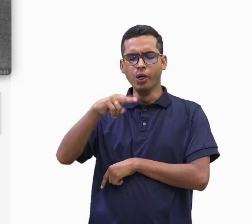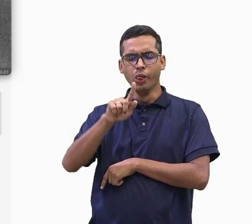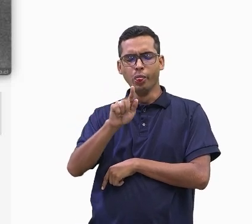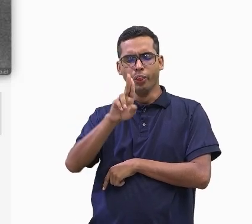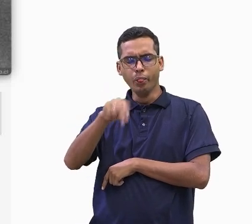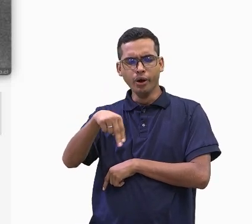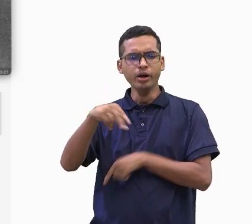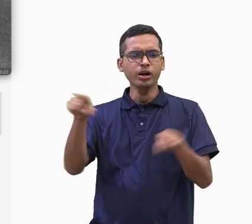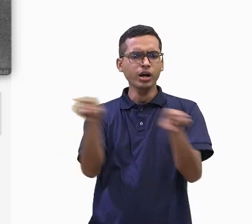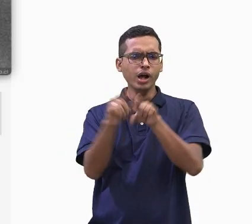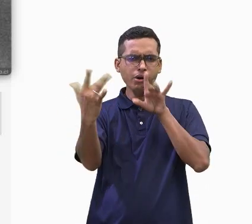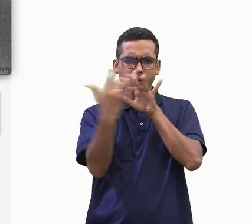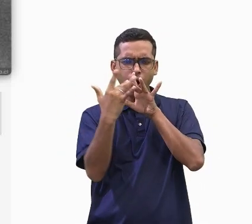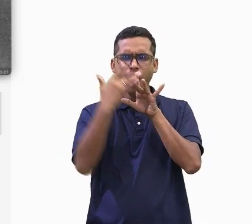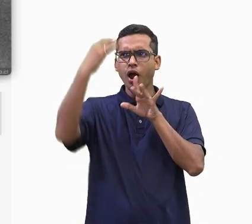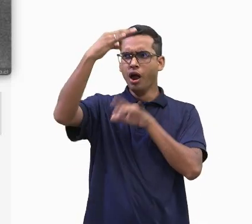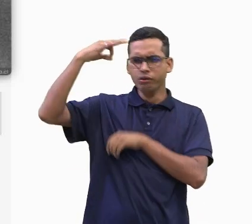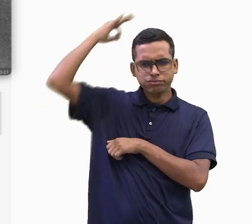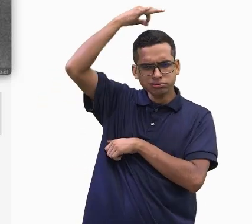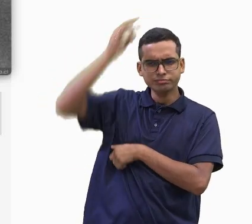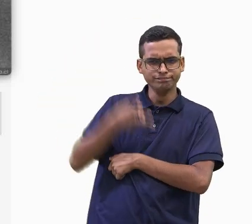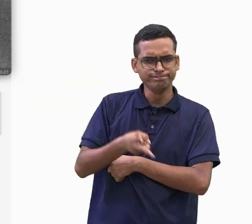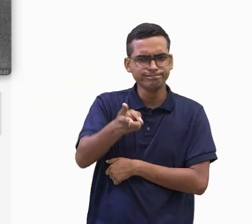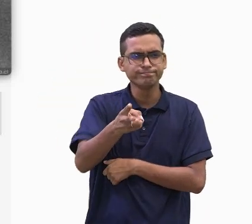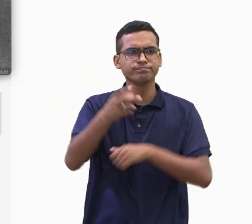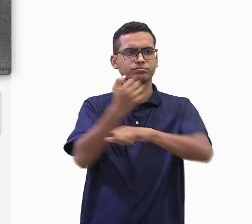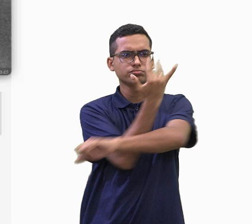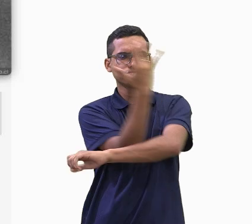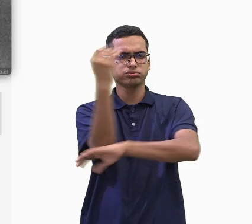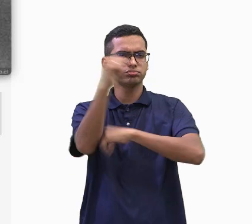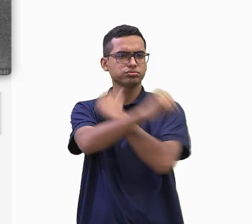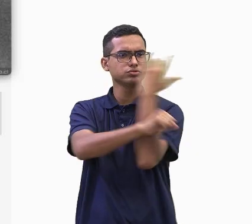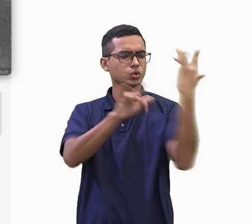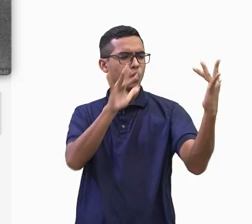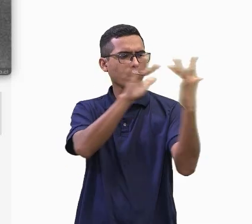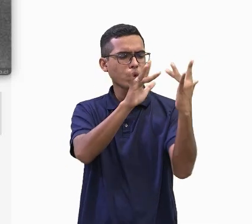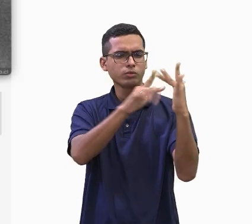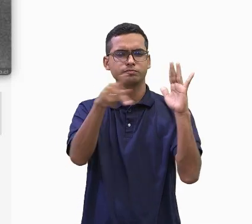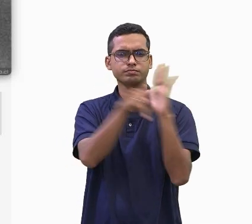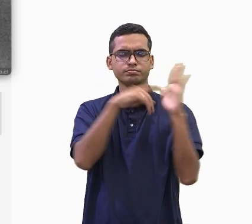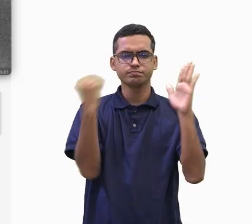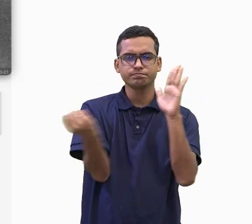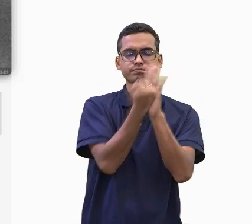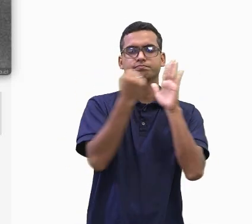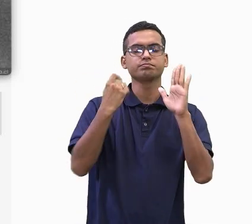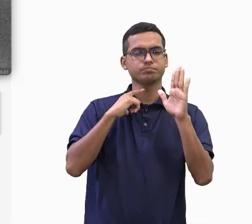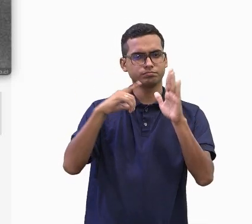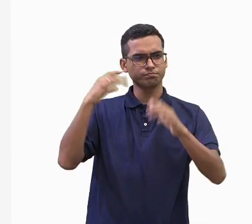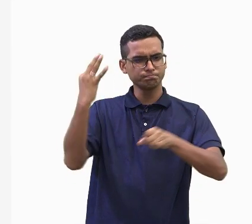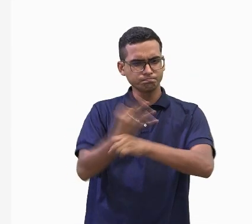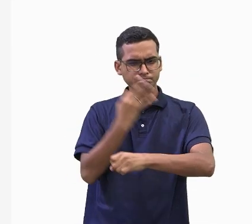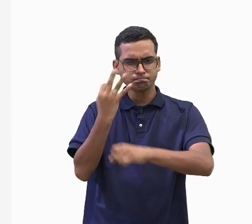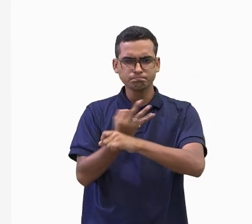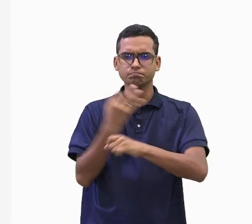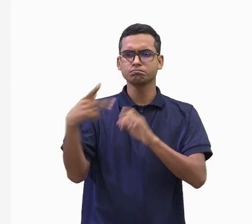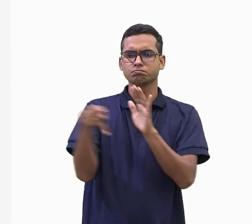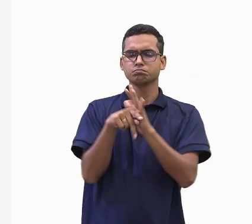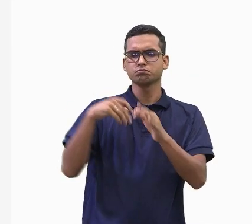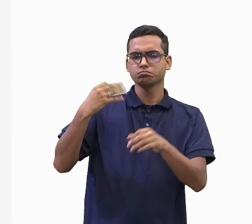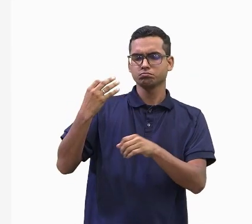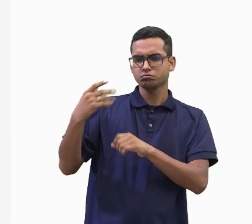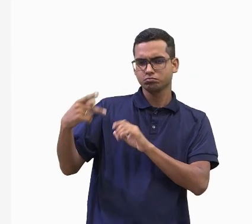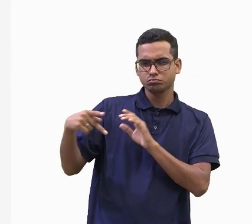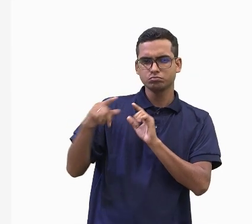traz para vocês que a cultura acaba sendo, então, o símbolo de resistência dos Mapuche. A língua, como eu já